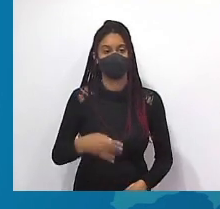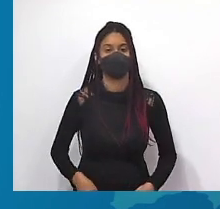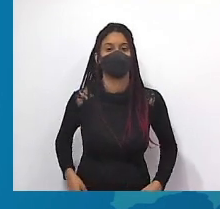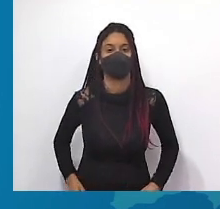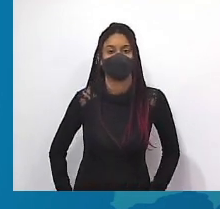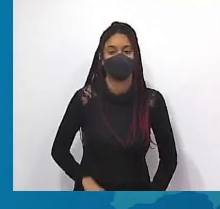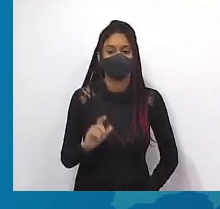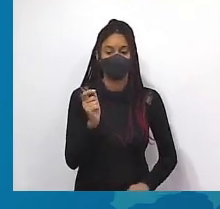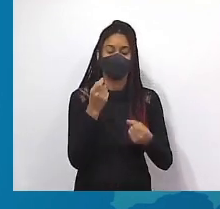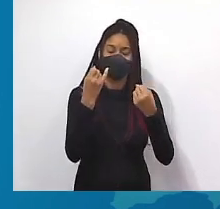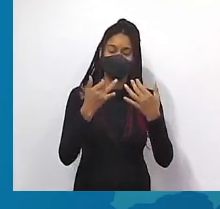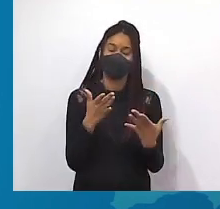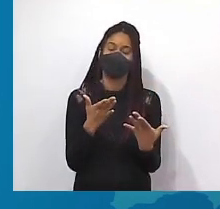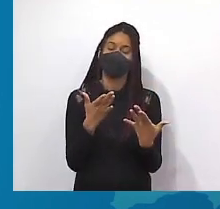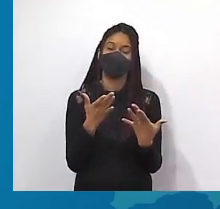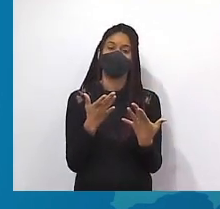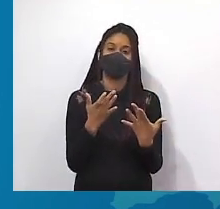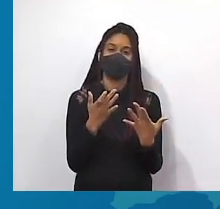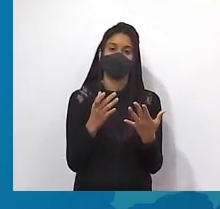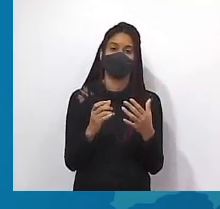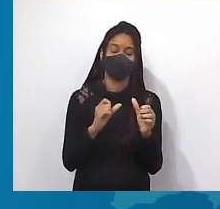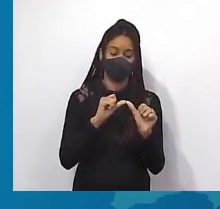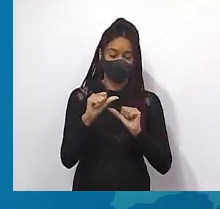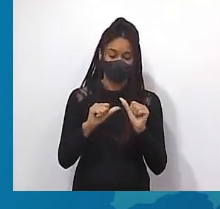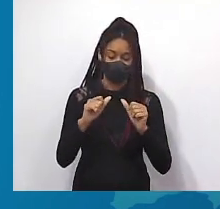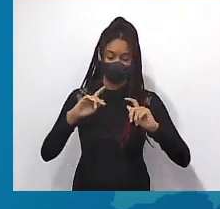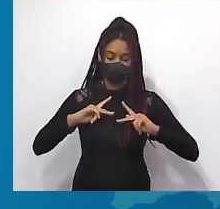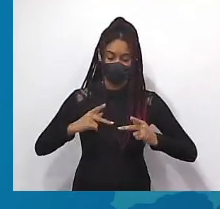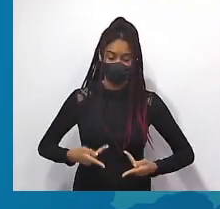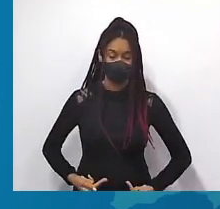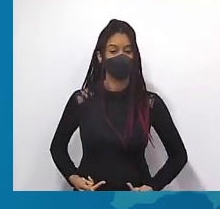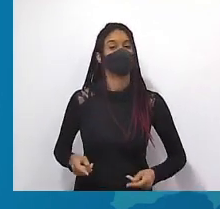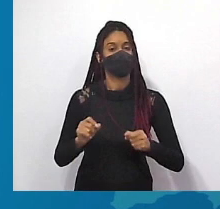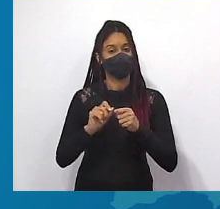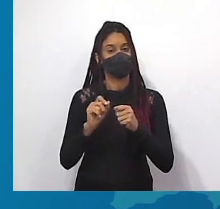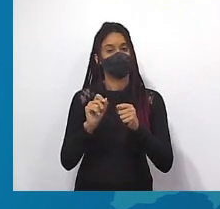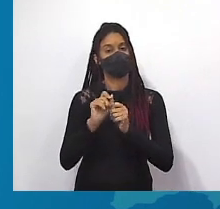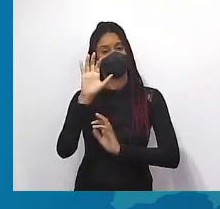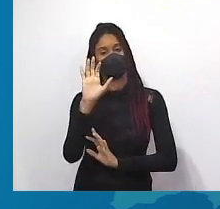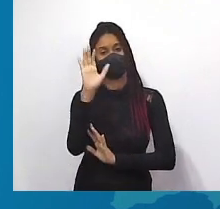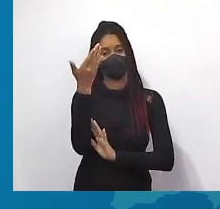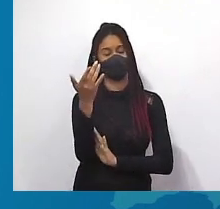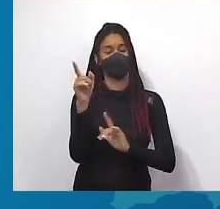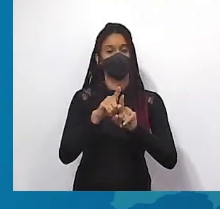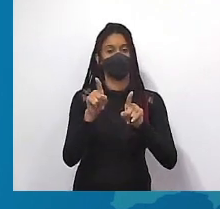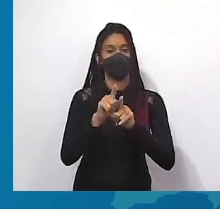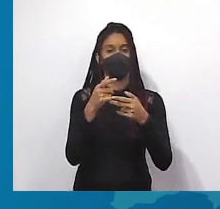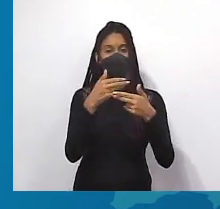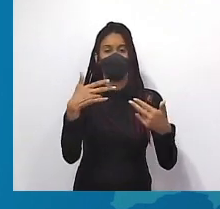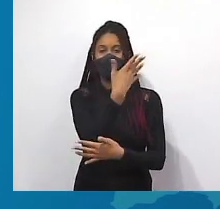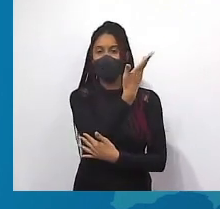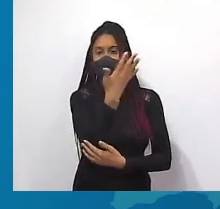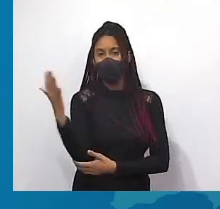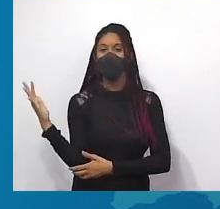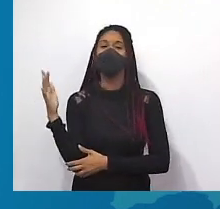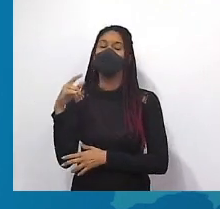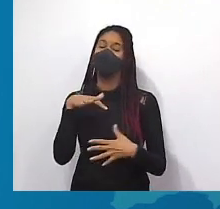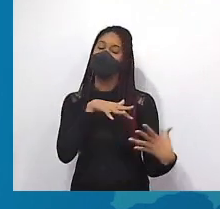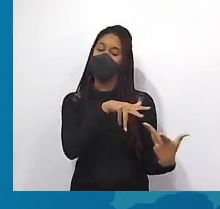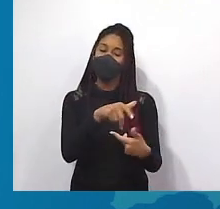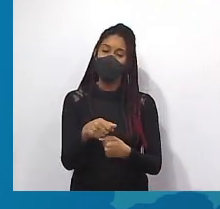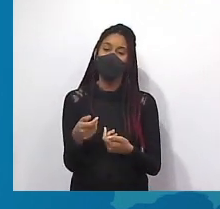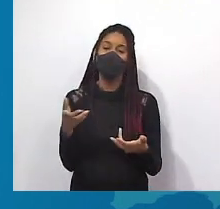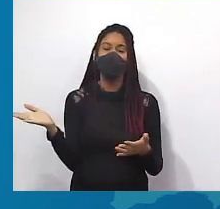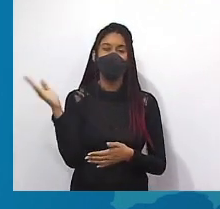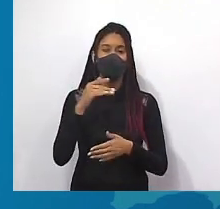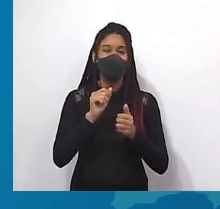falar diretamente sobre as interferências humanas no clima e nos fatores naturais de nosso planeta. Segue